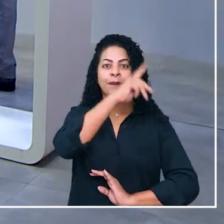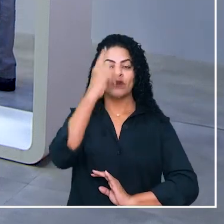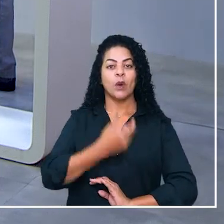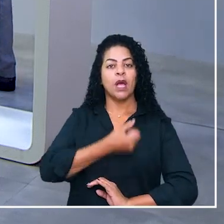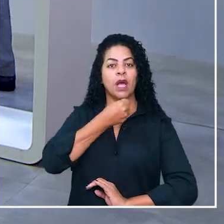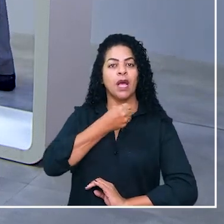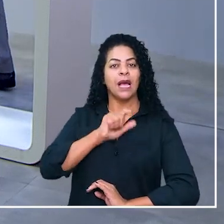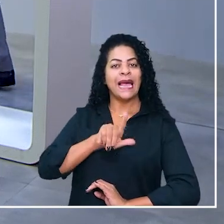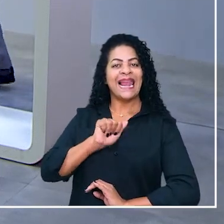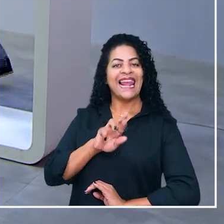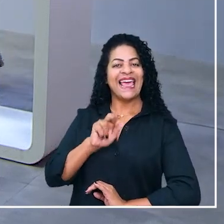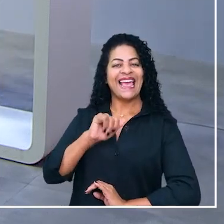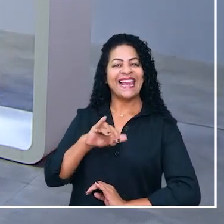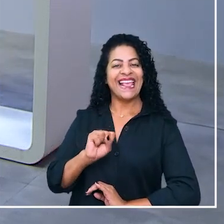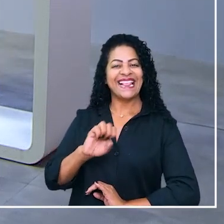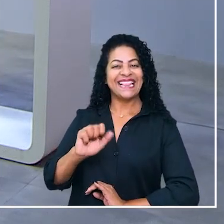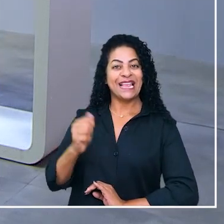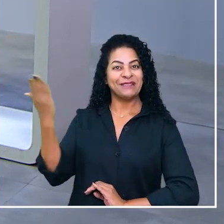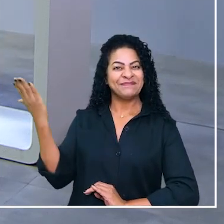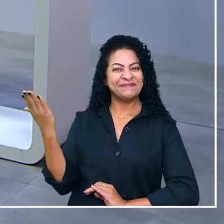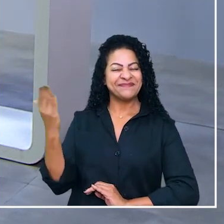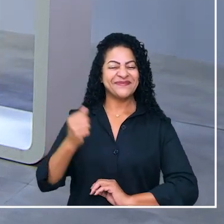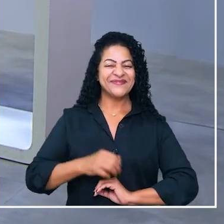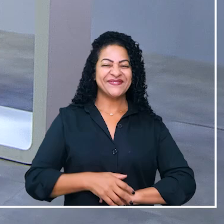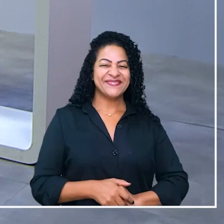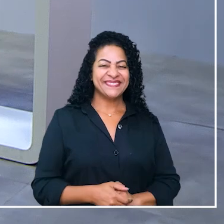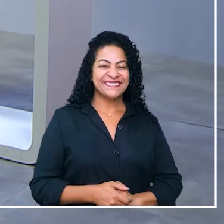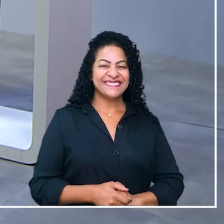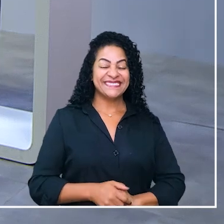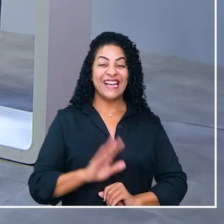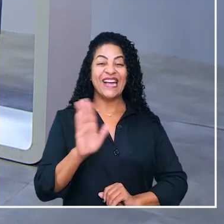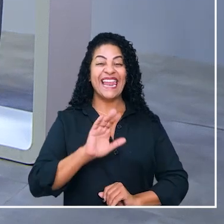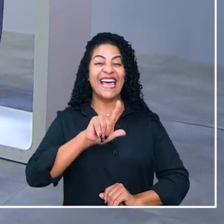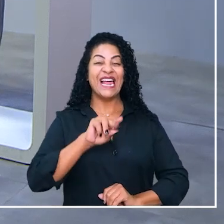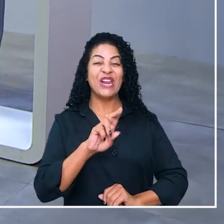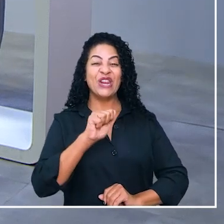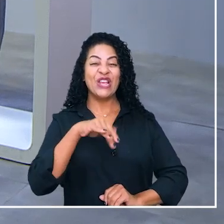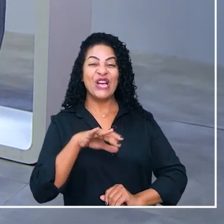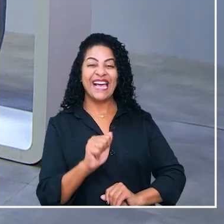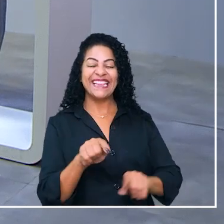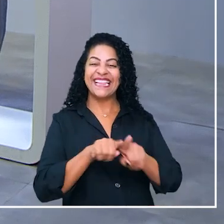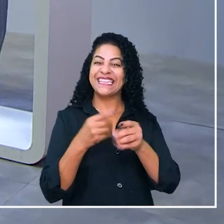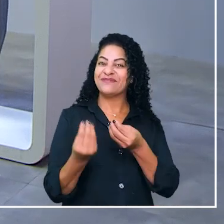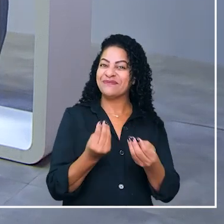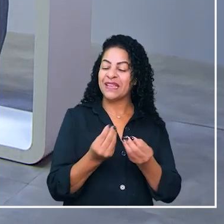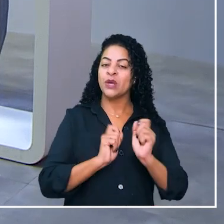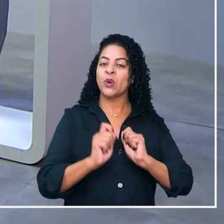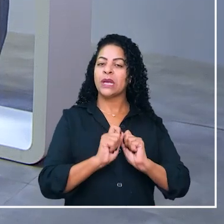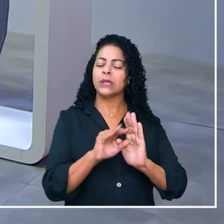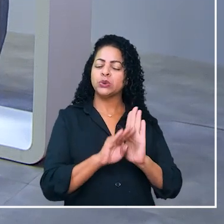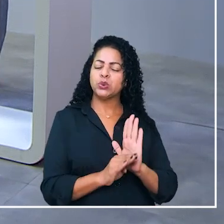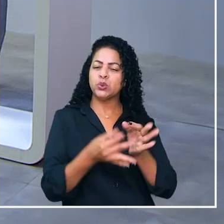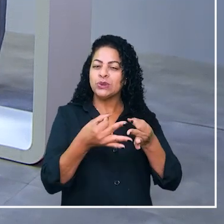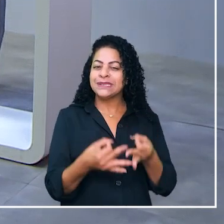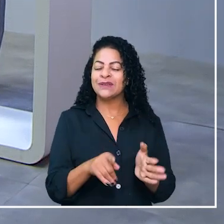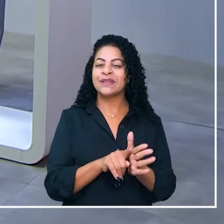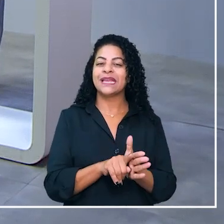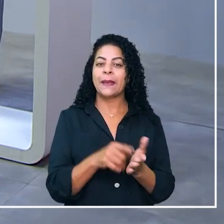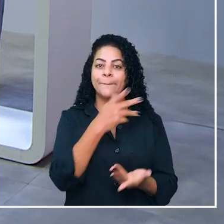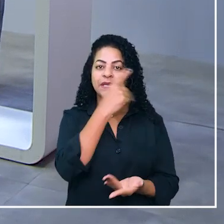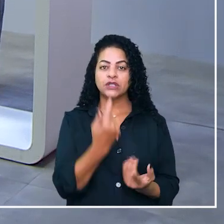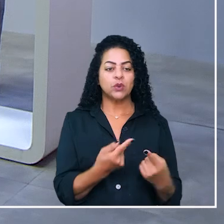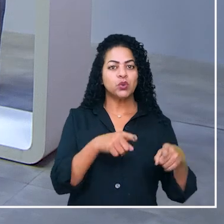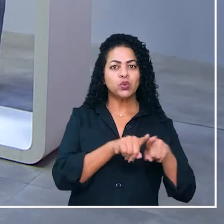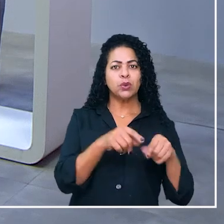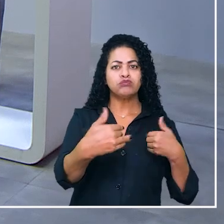caso é a repórter Larissa Batista. Oi, Larissa. Oi, Luana. A norma coletiva da categoria previa que